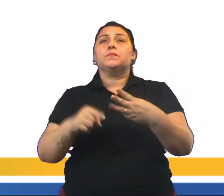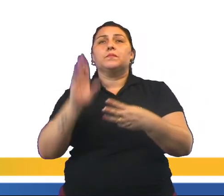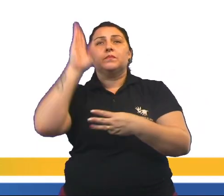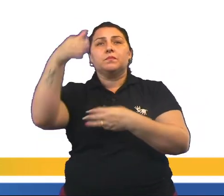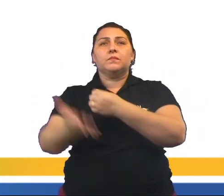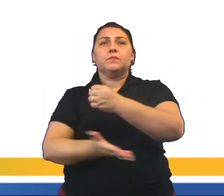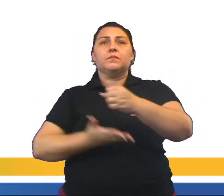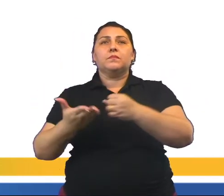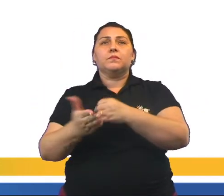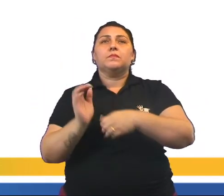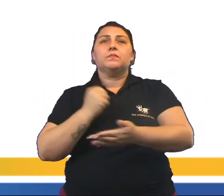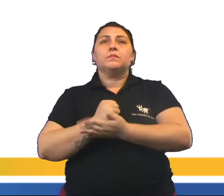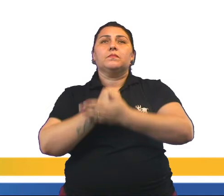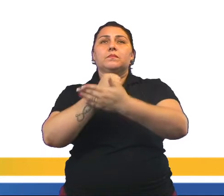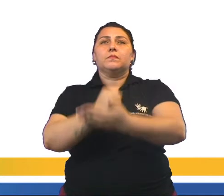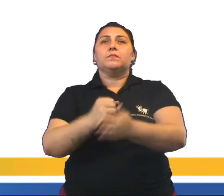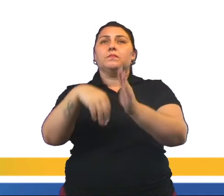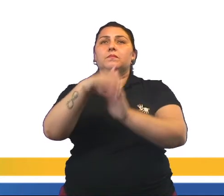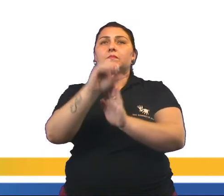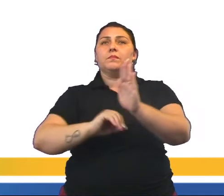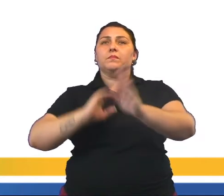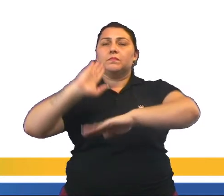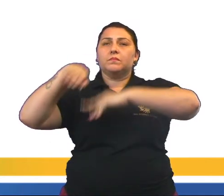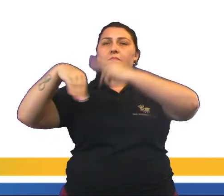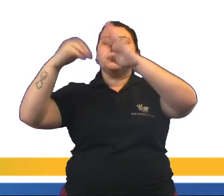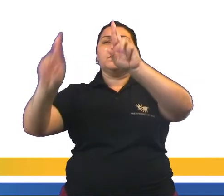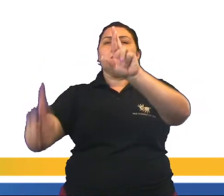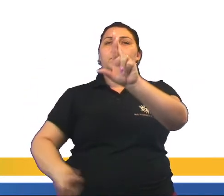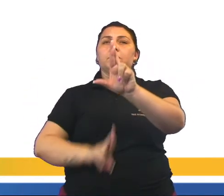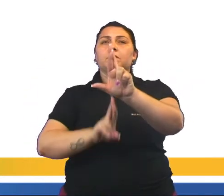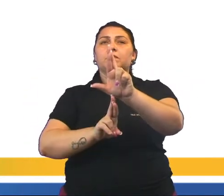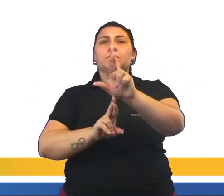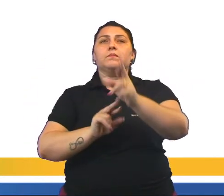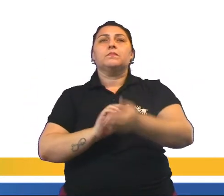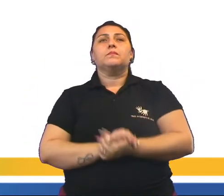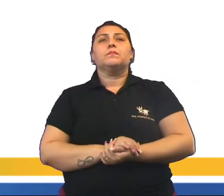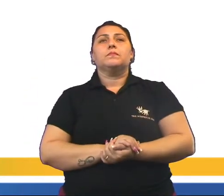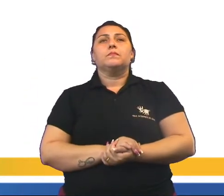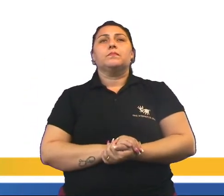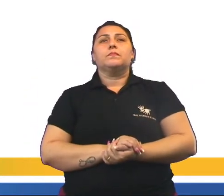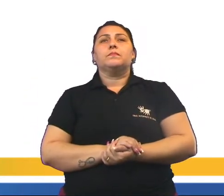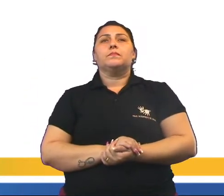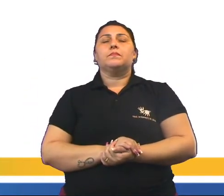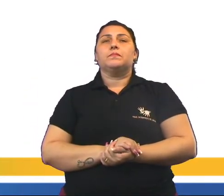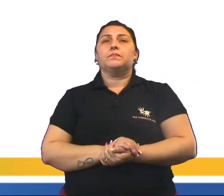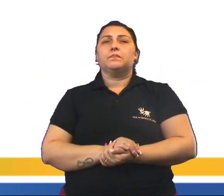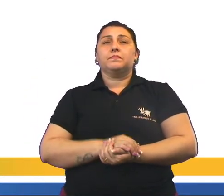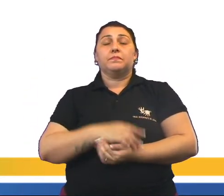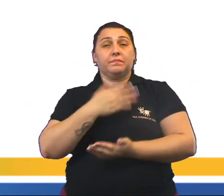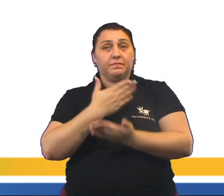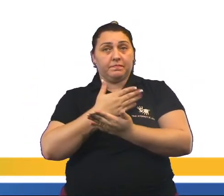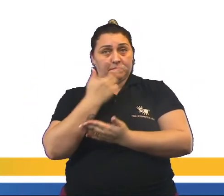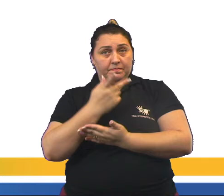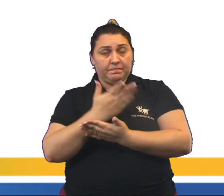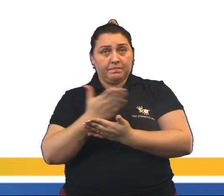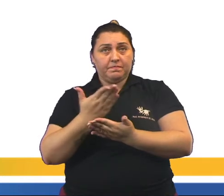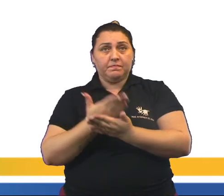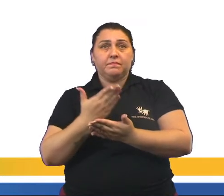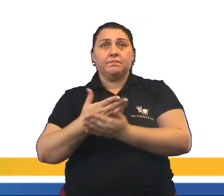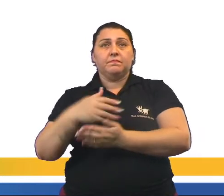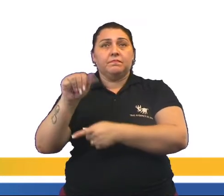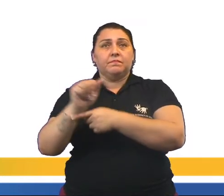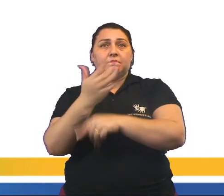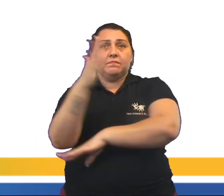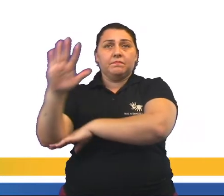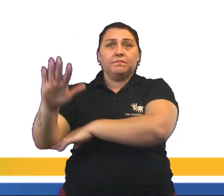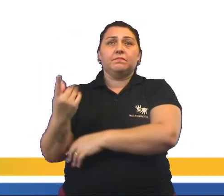3 princípios básicos que apoiam o conceito de desenvolvimento sustentável? A gente falou lá no início da aula, né? Vamos